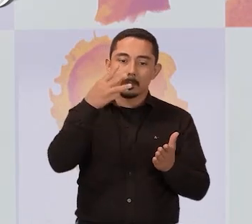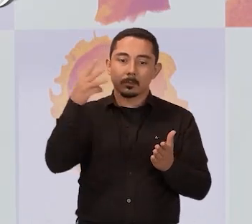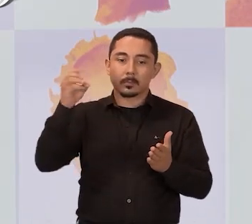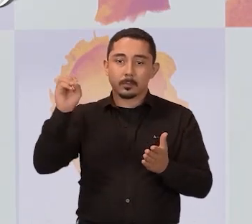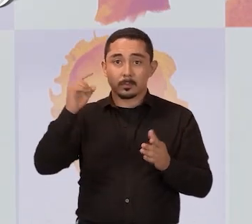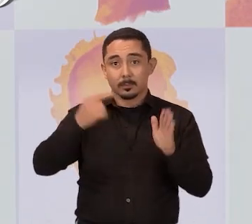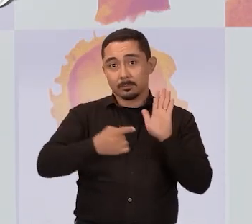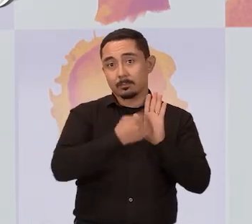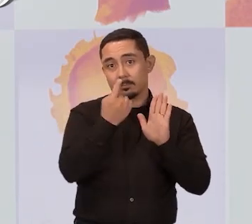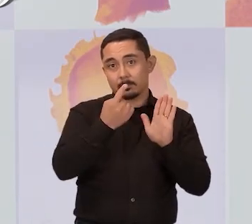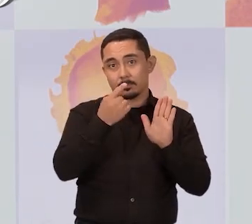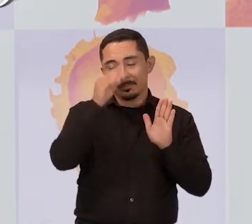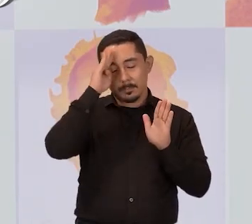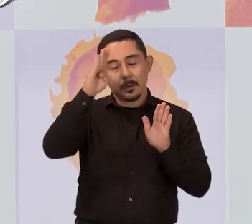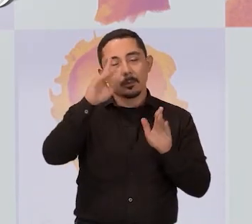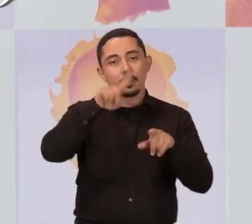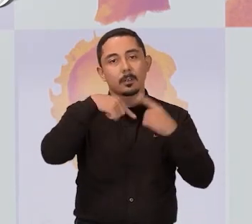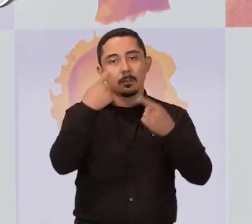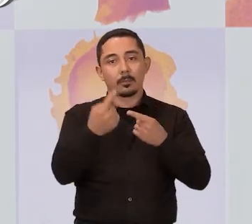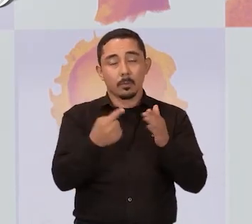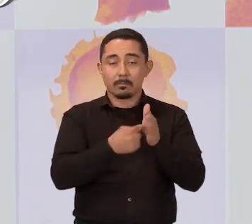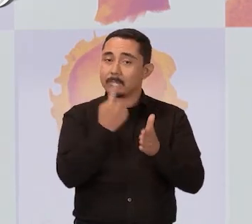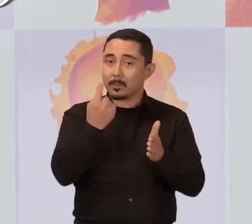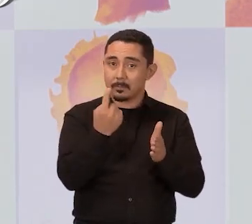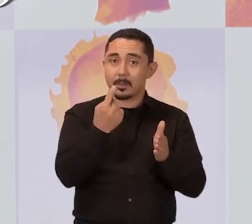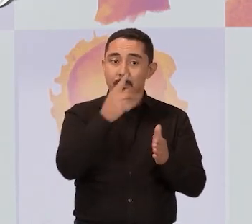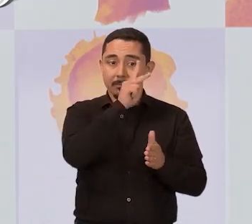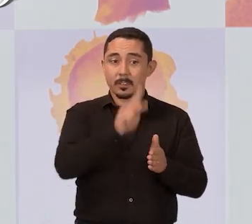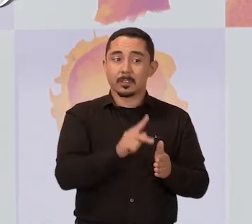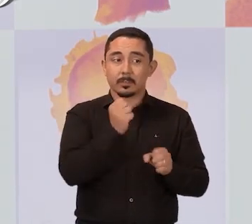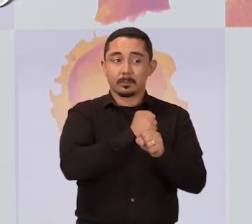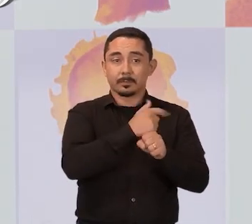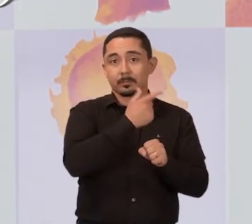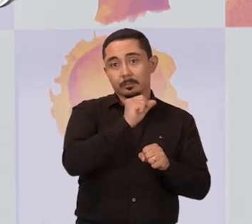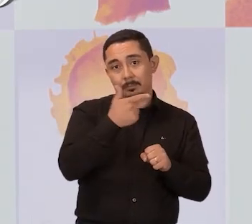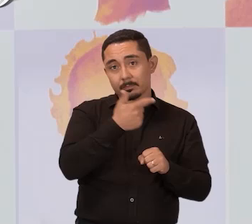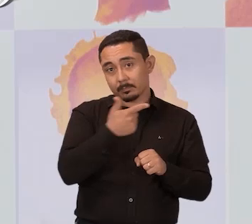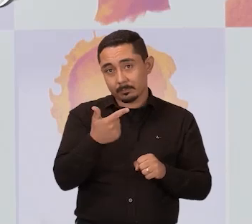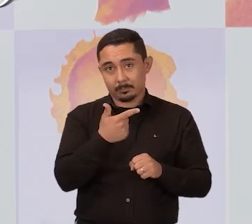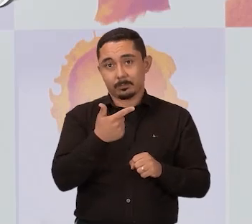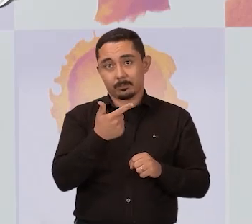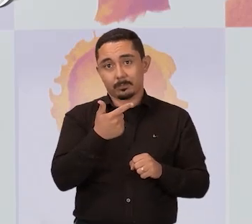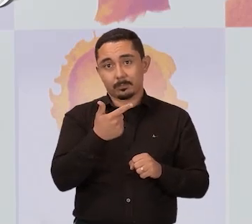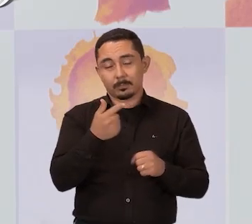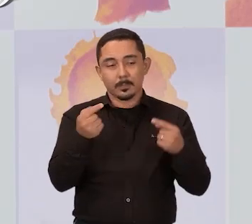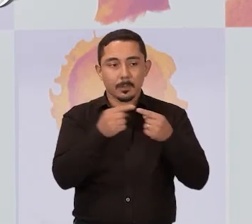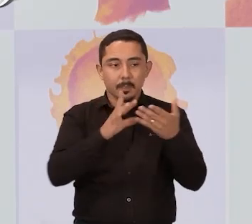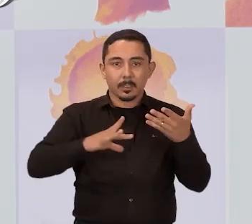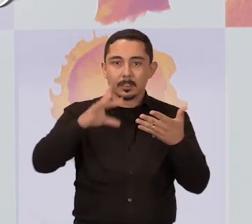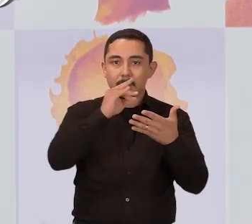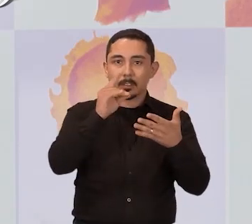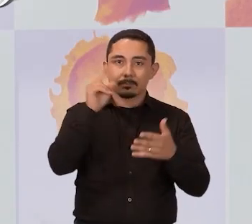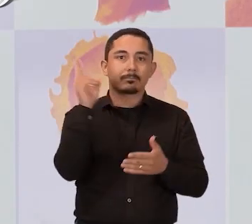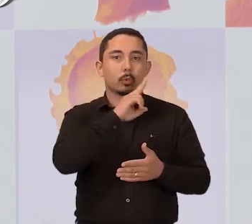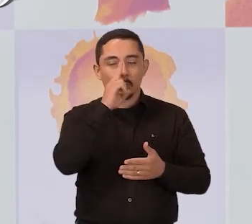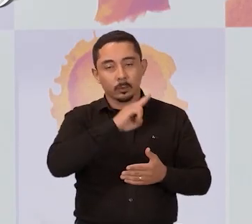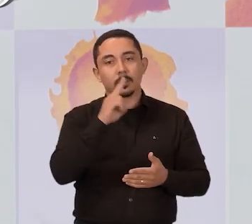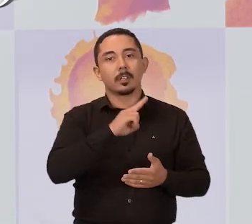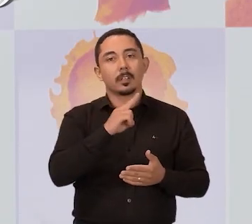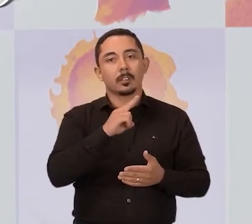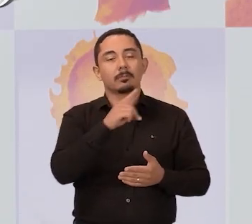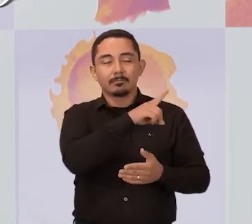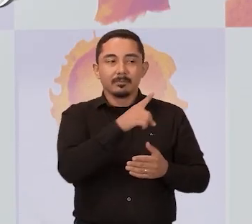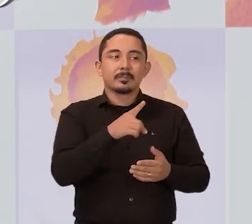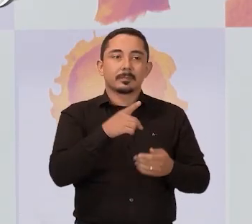2.300 denúncias, principalmente após o primeiro turno das eleições presidenciais de 2022, um aumento que destaca a urgência de combater